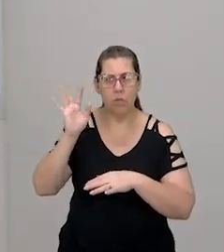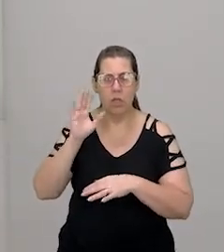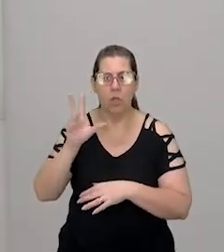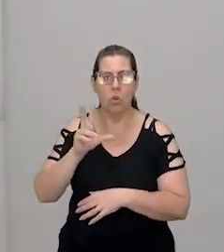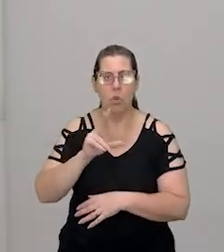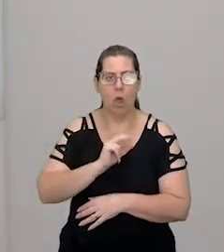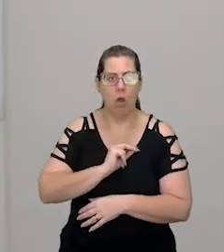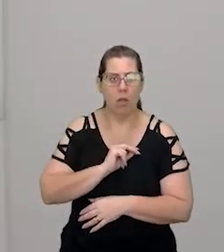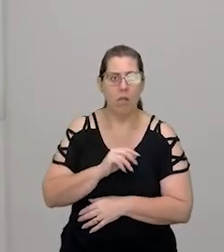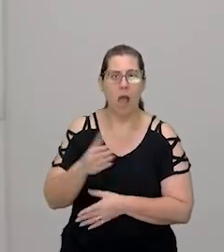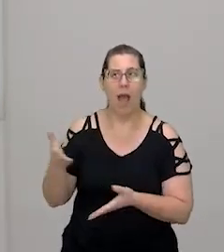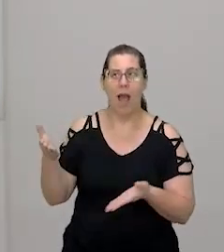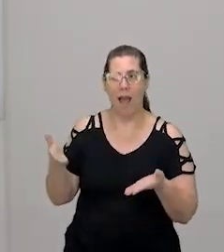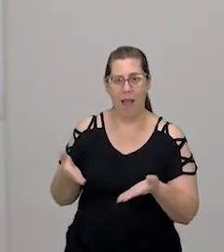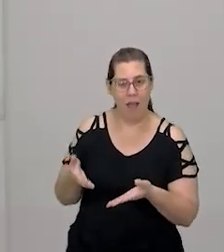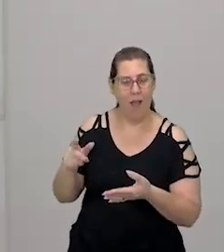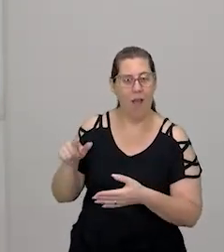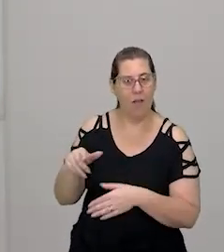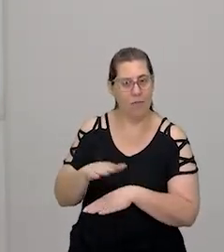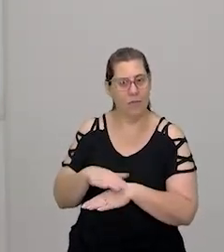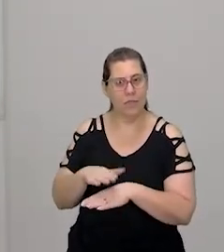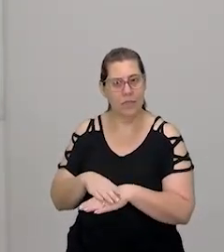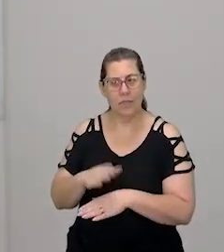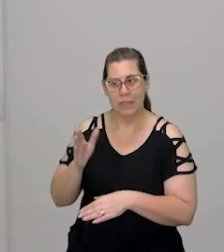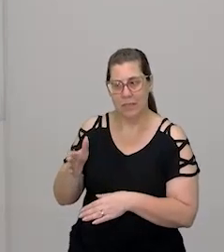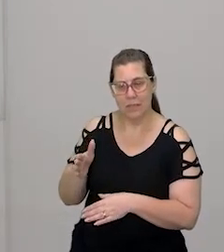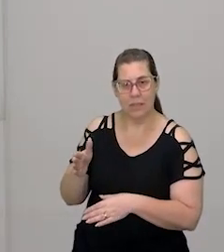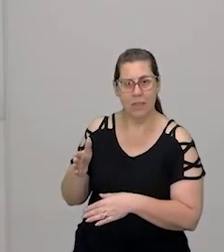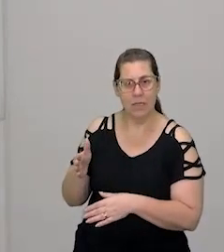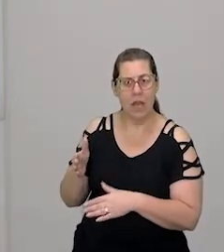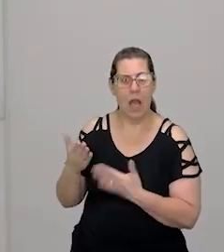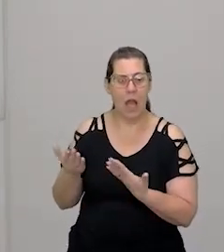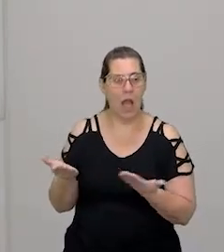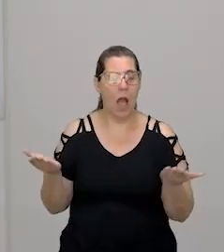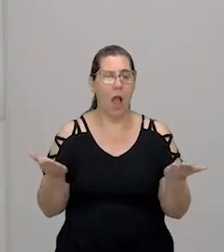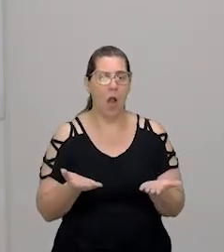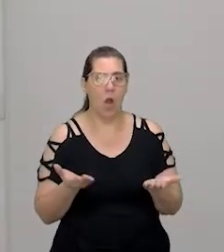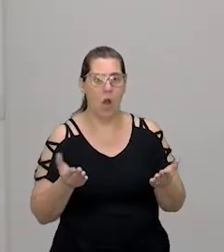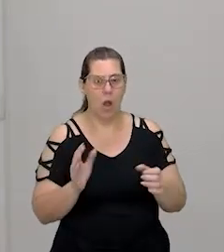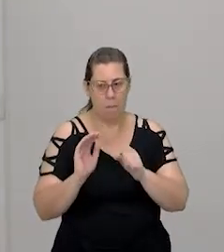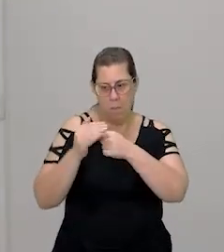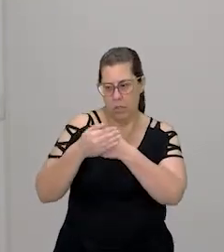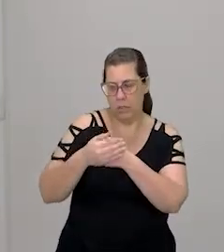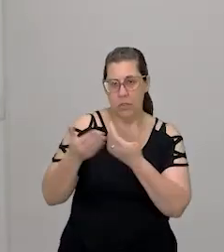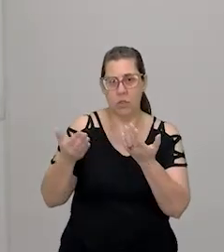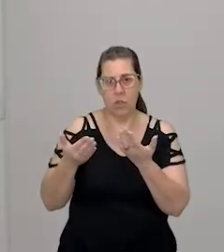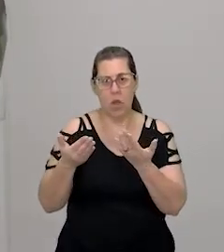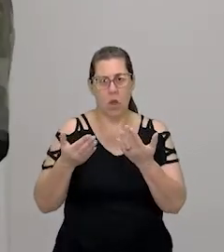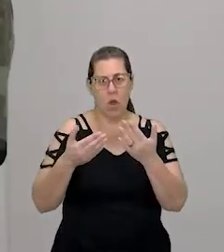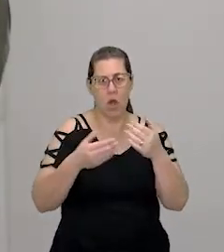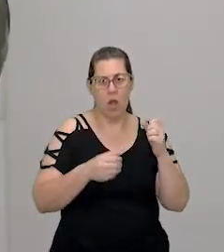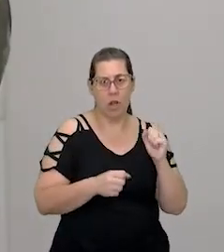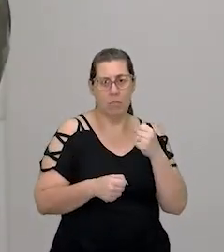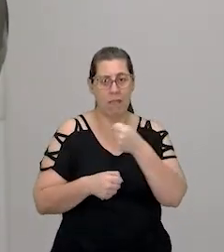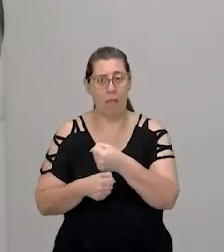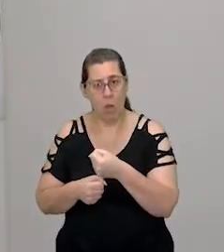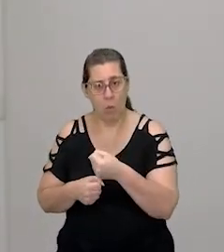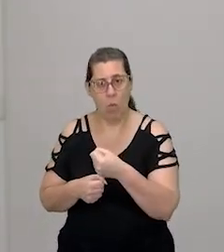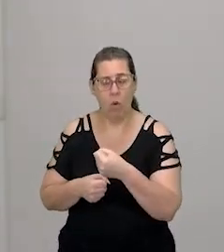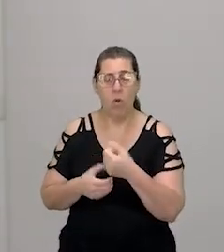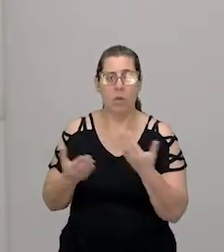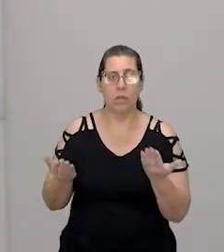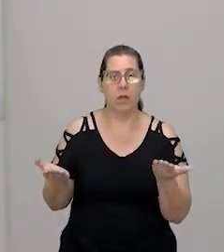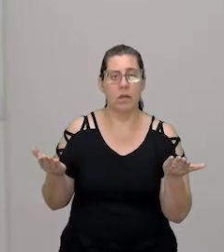nossa, agora ele estava fazendo tal coisa para o adversário dele, ah, agora ele defendeu, agora ele atacou... E